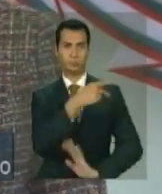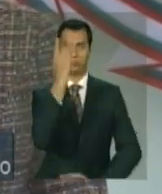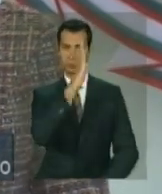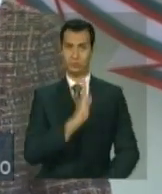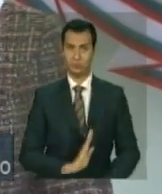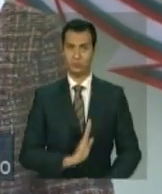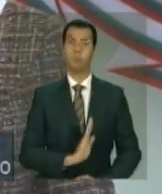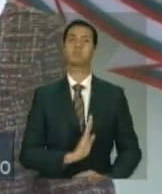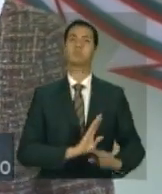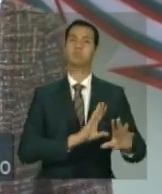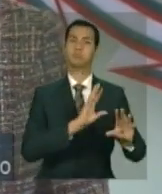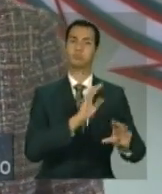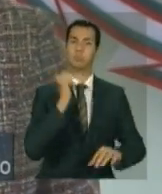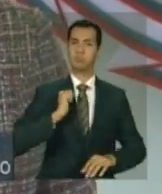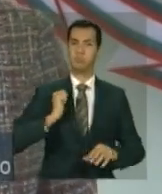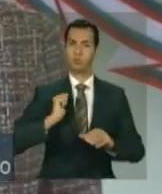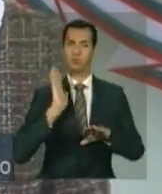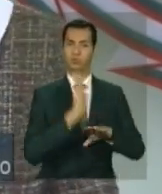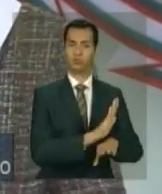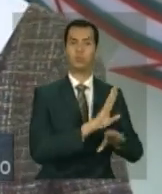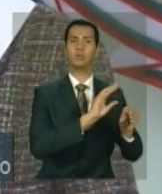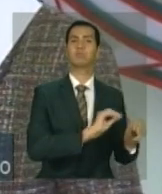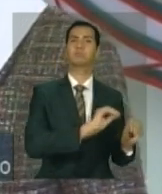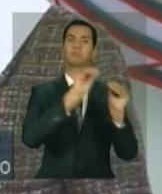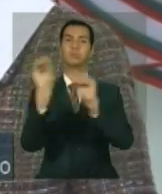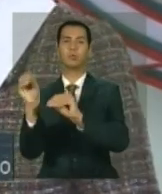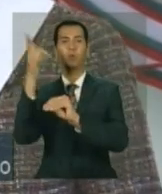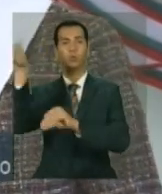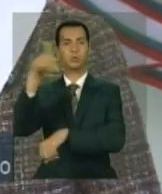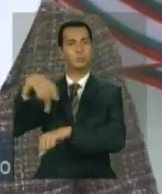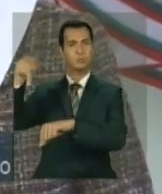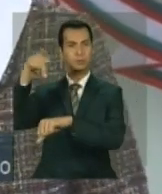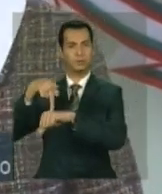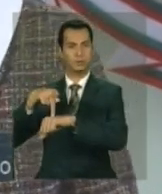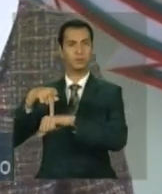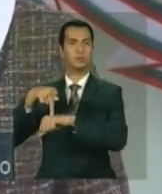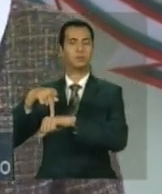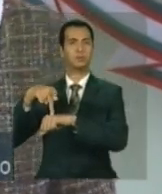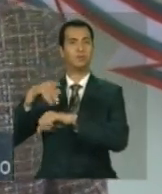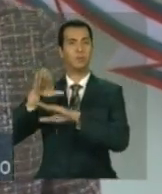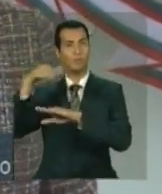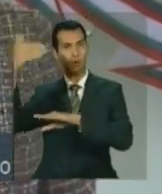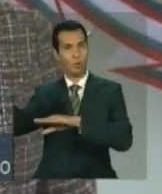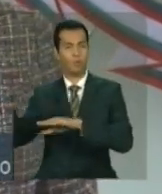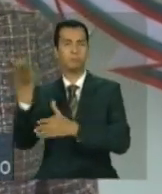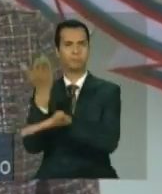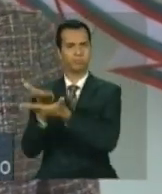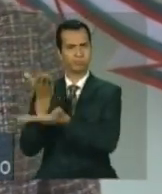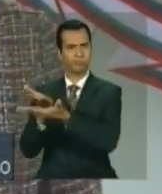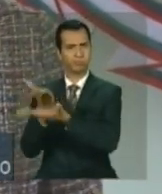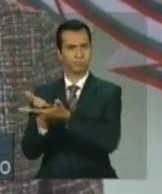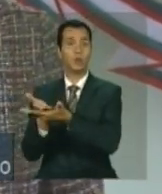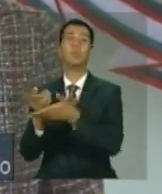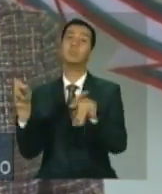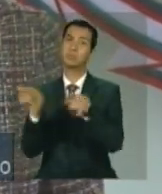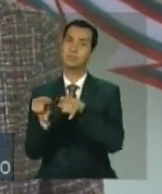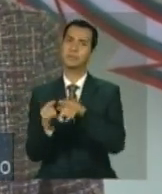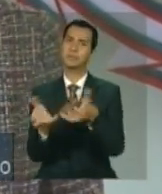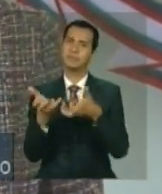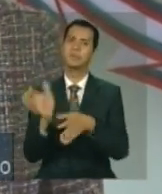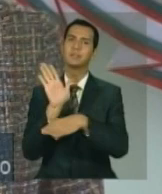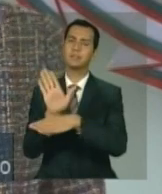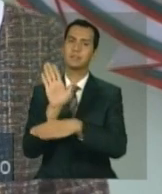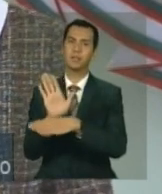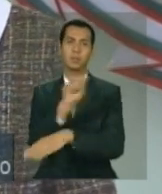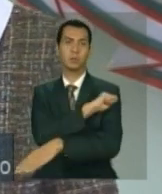em centros de excelência e também a vinda de estudantes de outros países para o Brasil. Nós abrăștamos muito grande